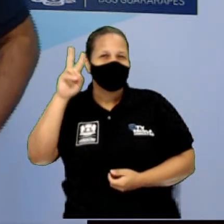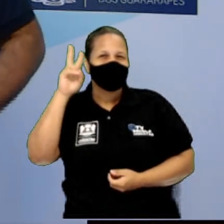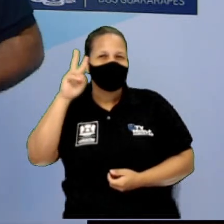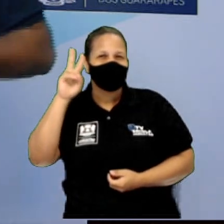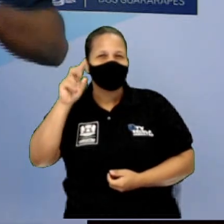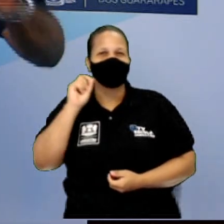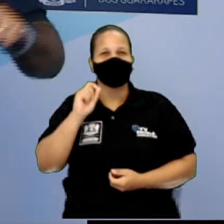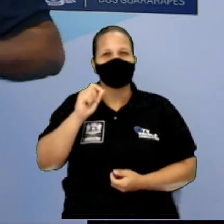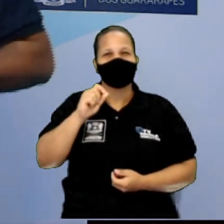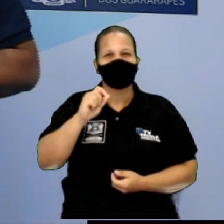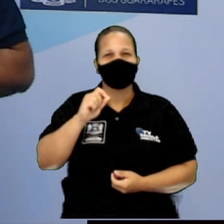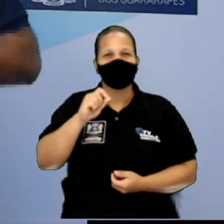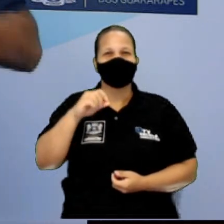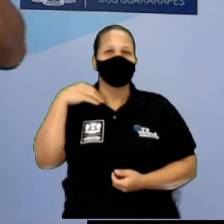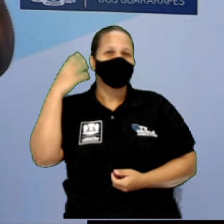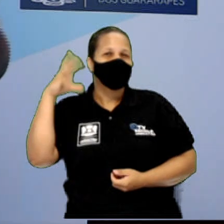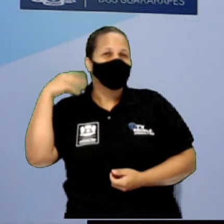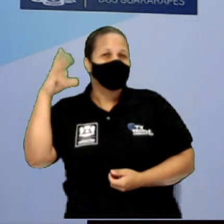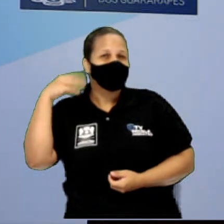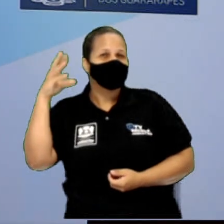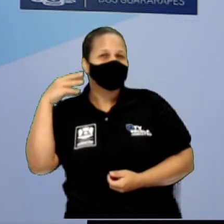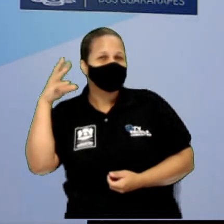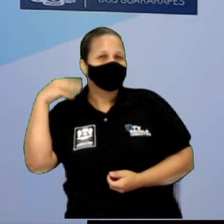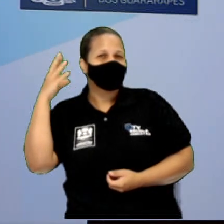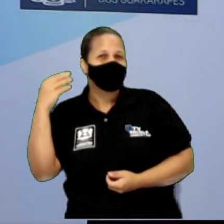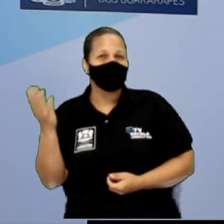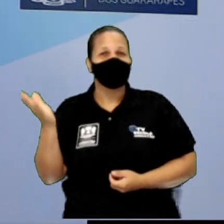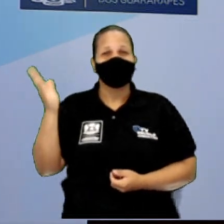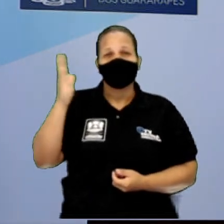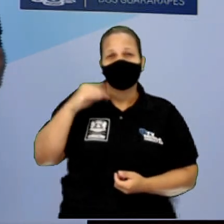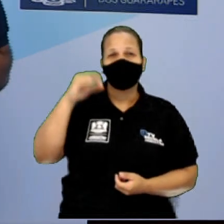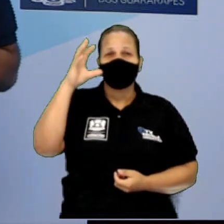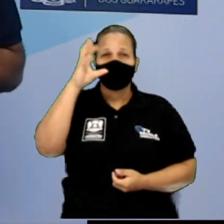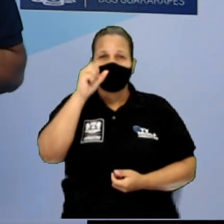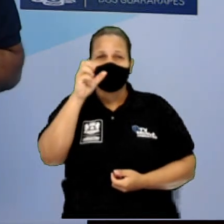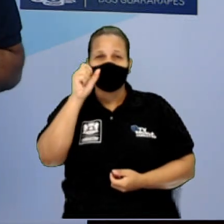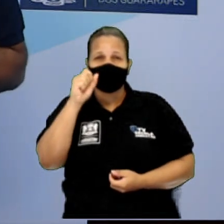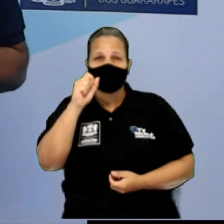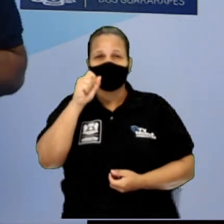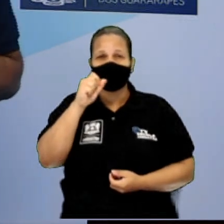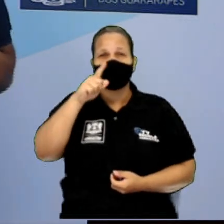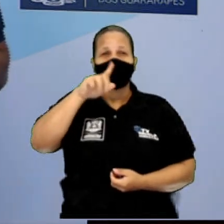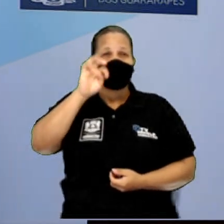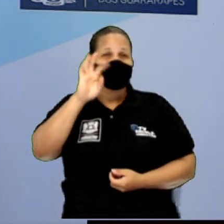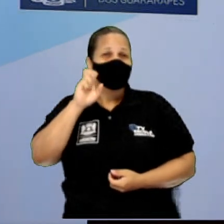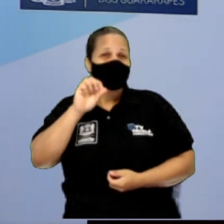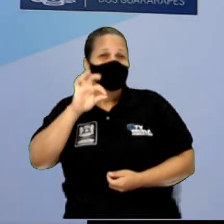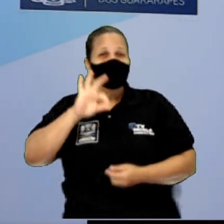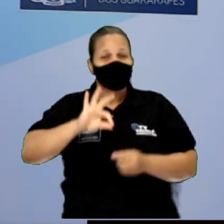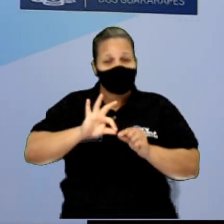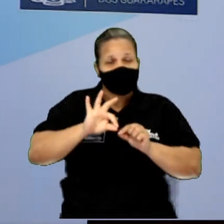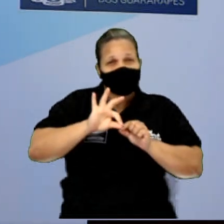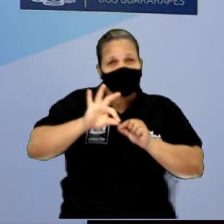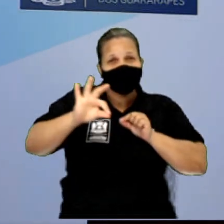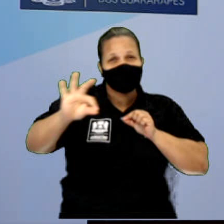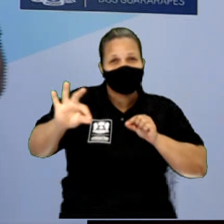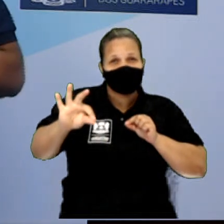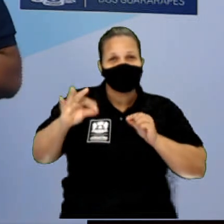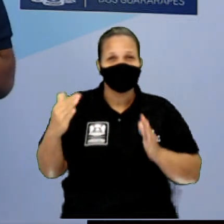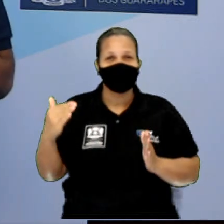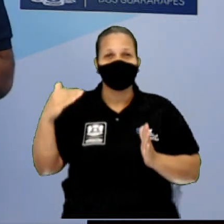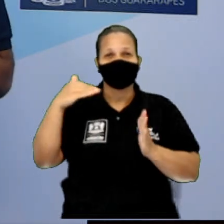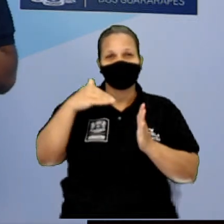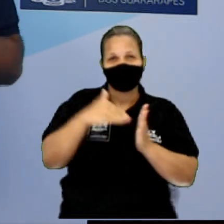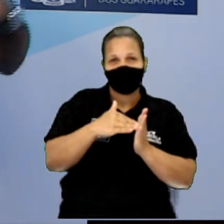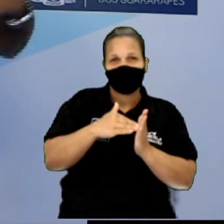assim, ciranda, cirandinha, vamos todos cirandar, latitude é a distância para o Equador